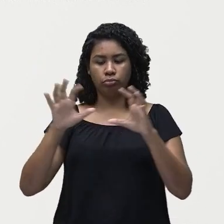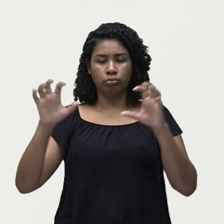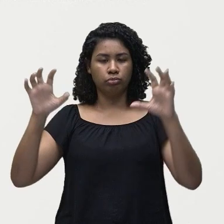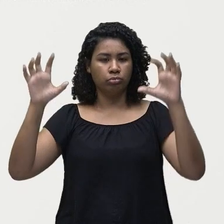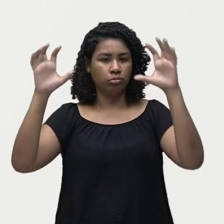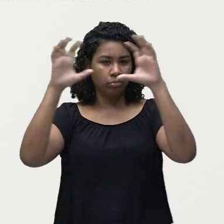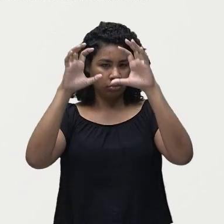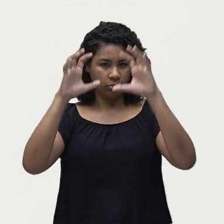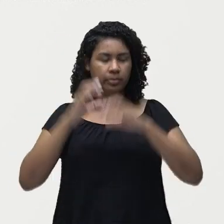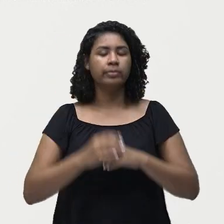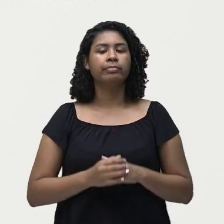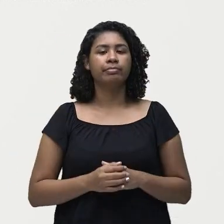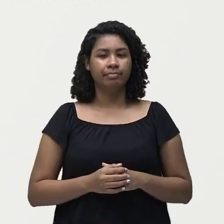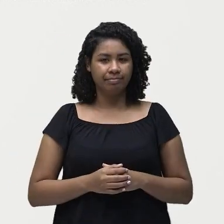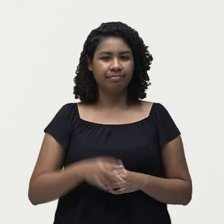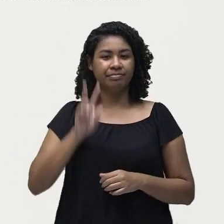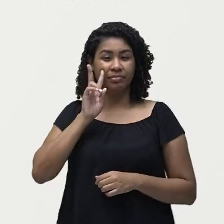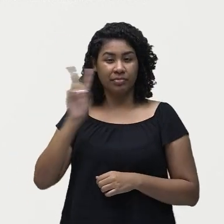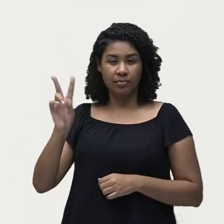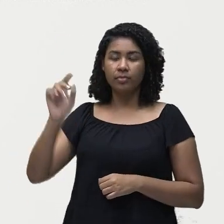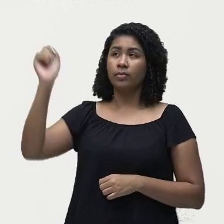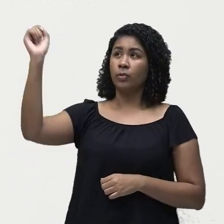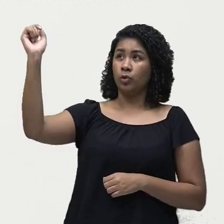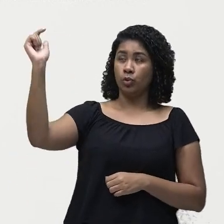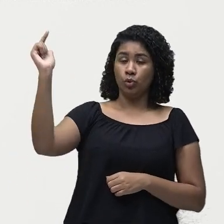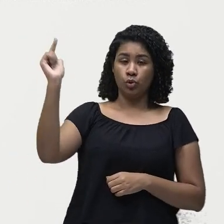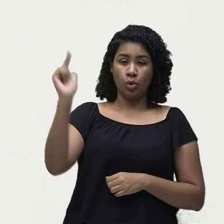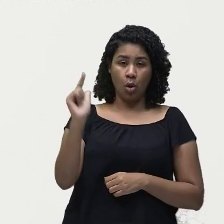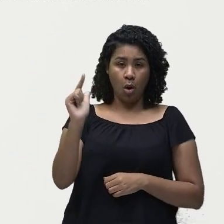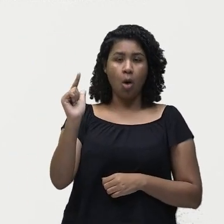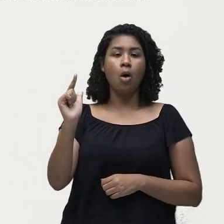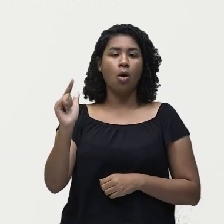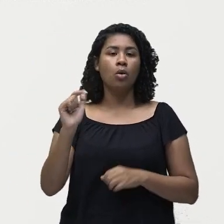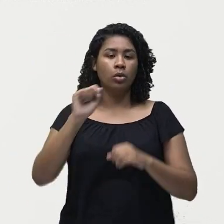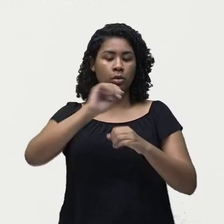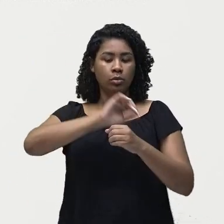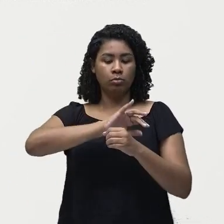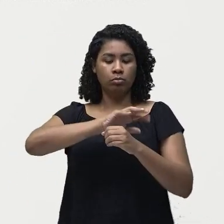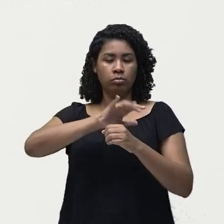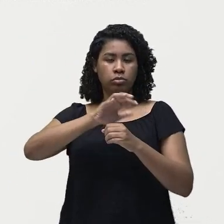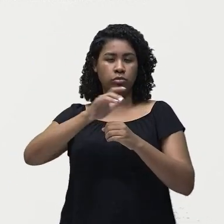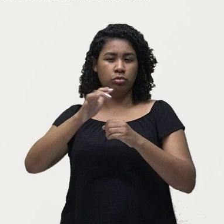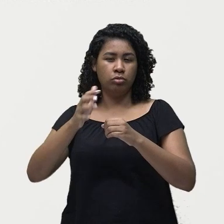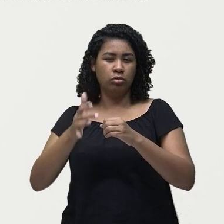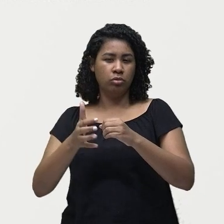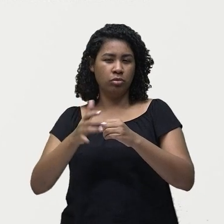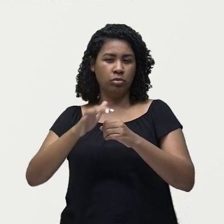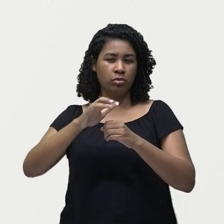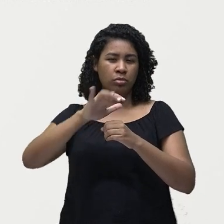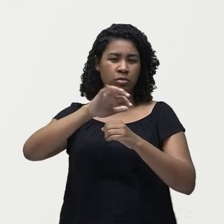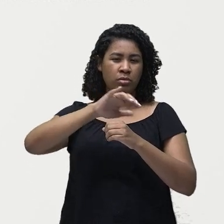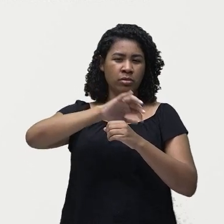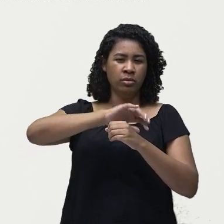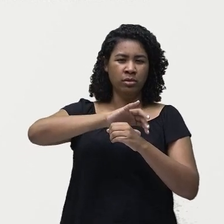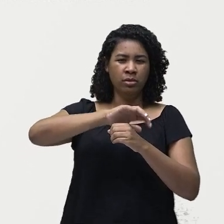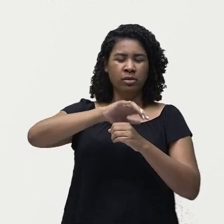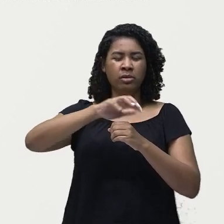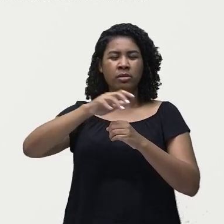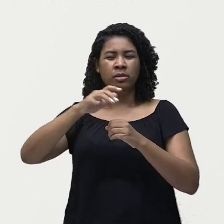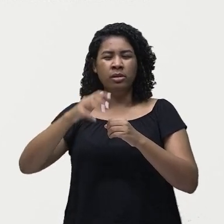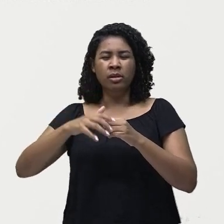Olha só, a interação do Sol com os gases que fazem parte aqui da atmosfera, quando